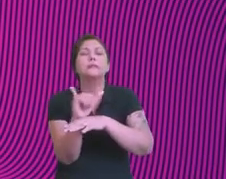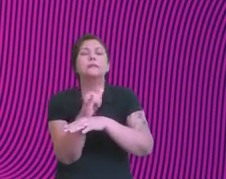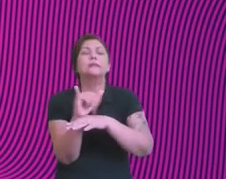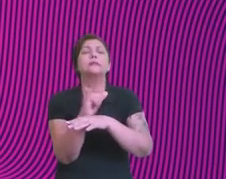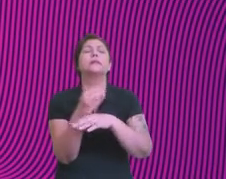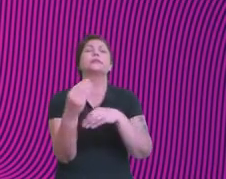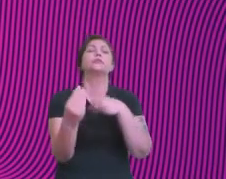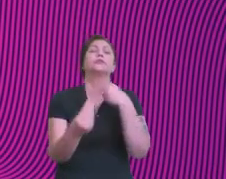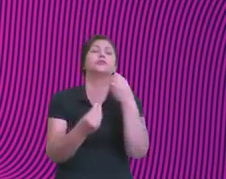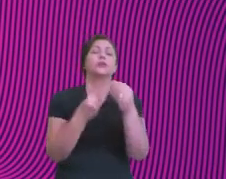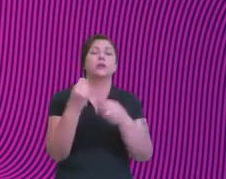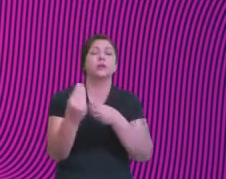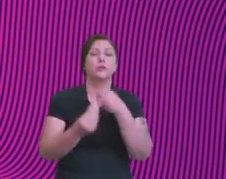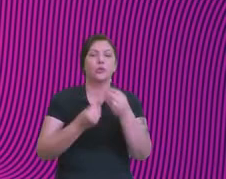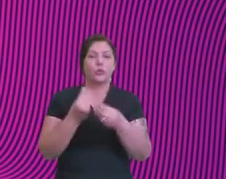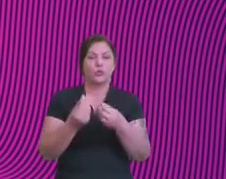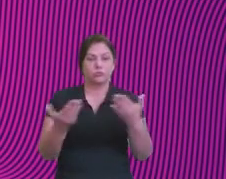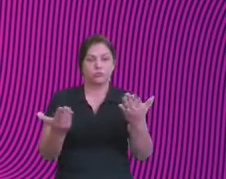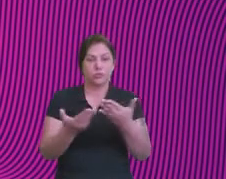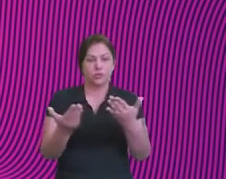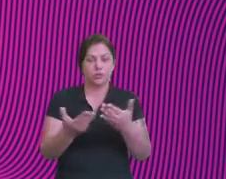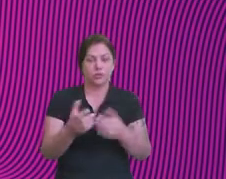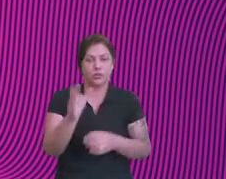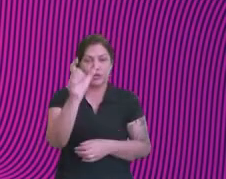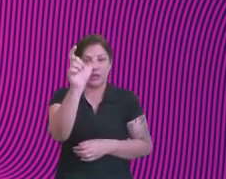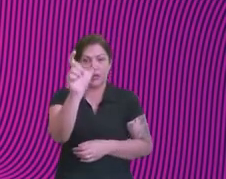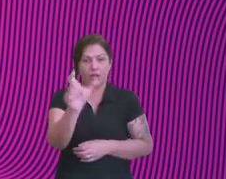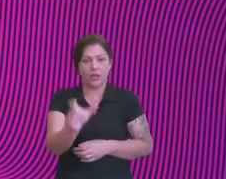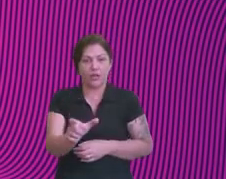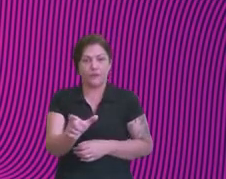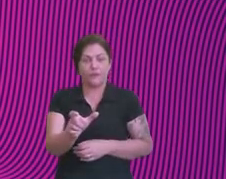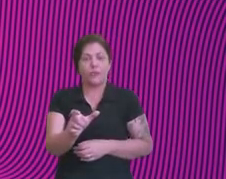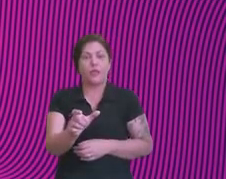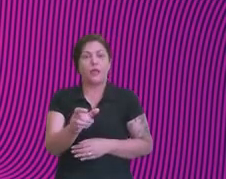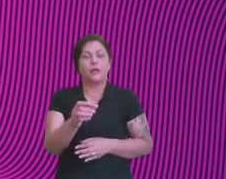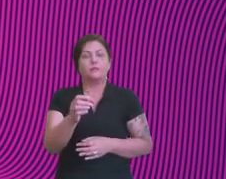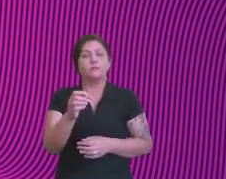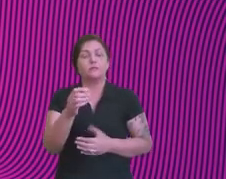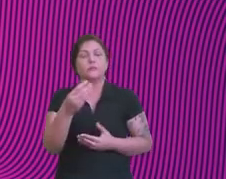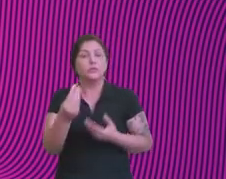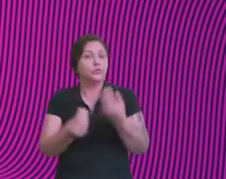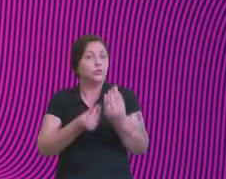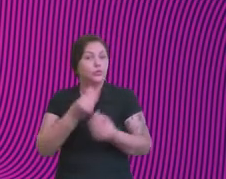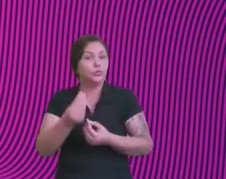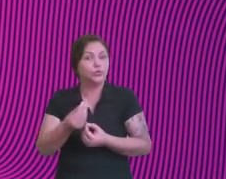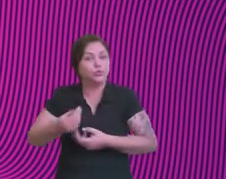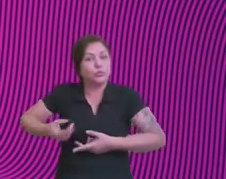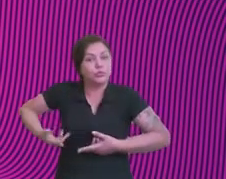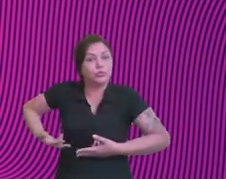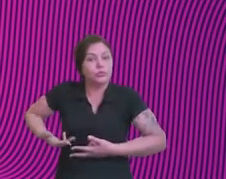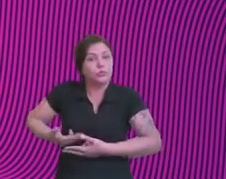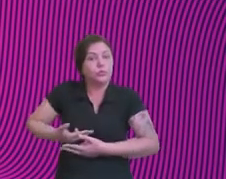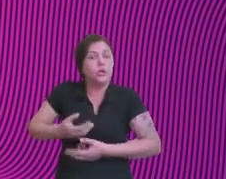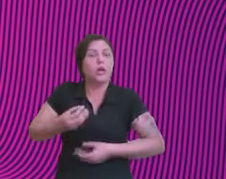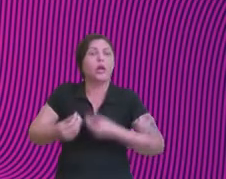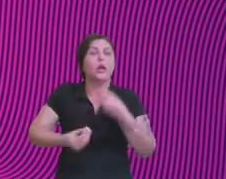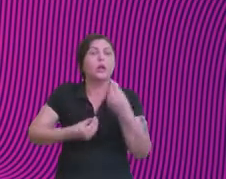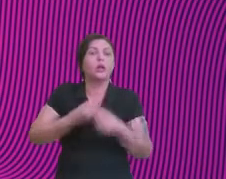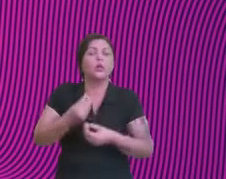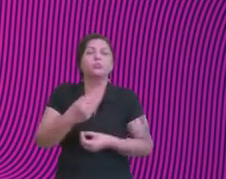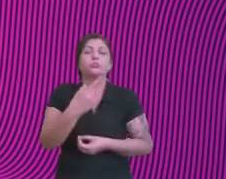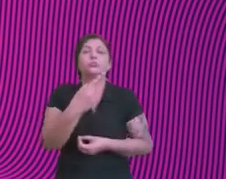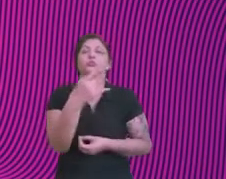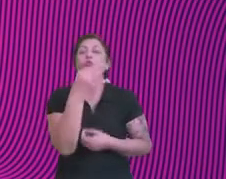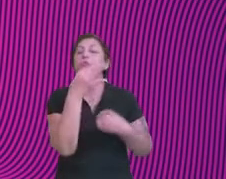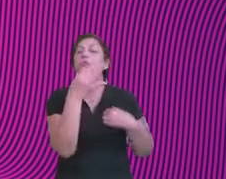caso desse paciente permanecer com metástase operável, né? Se você tem alguma